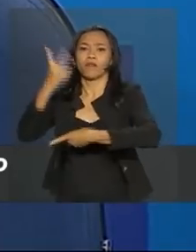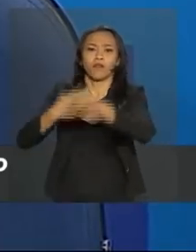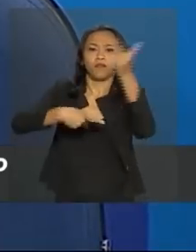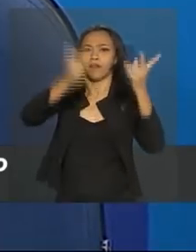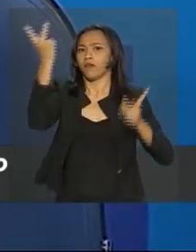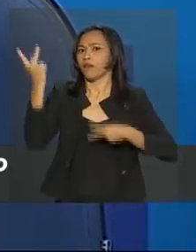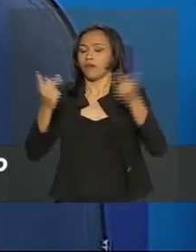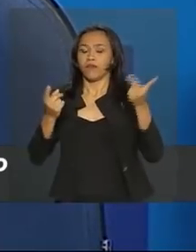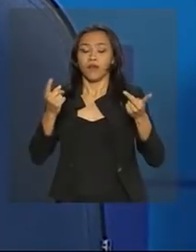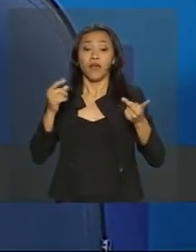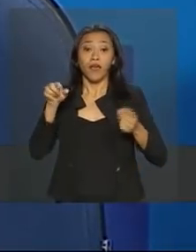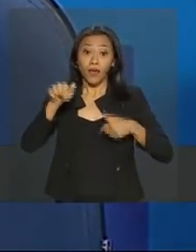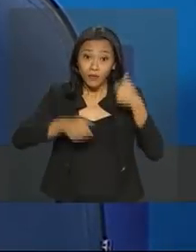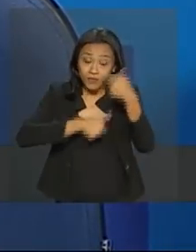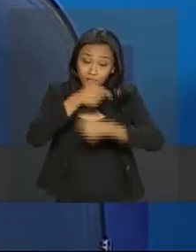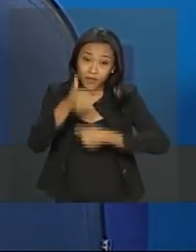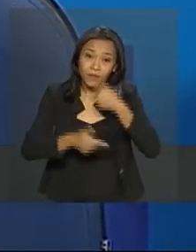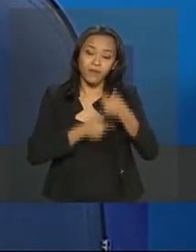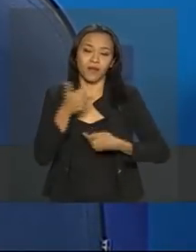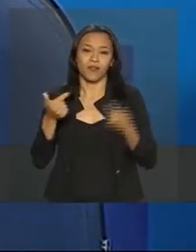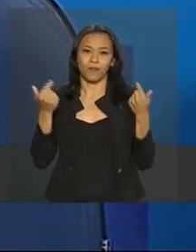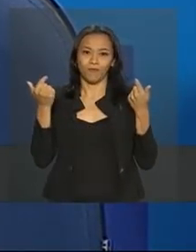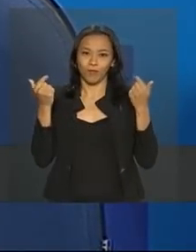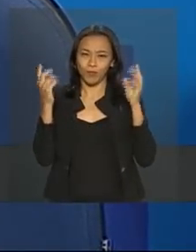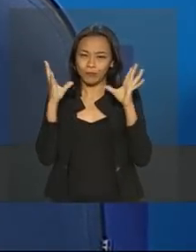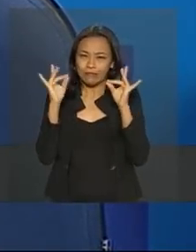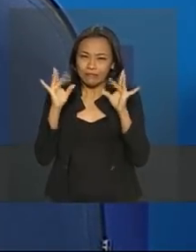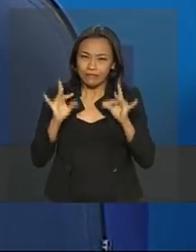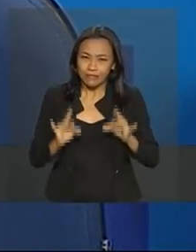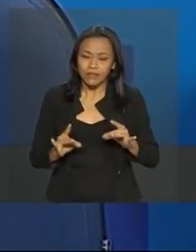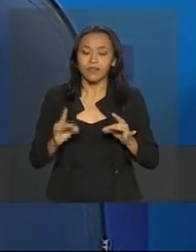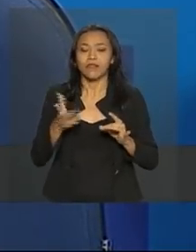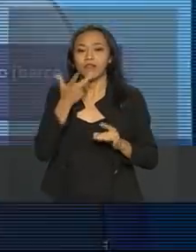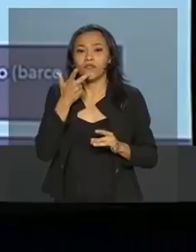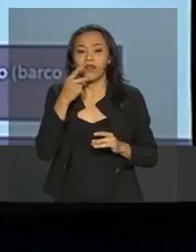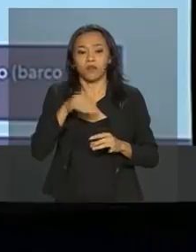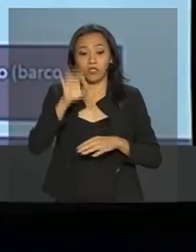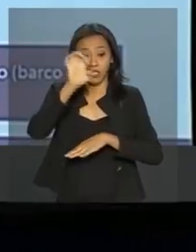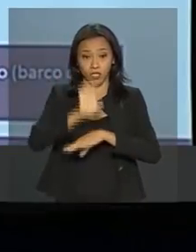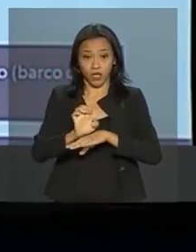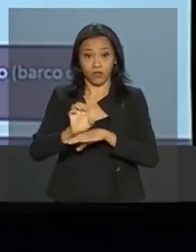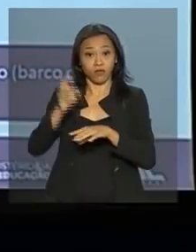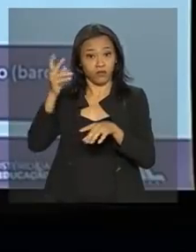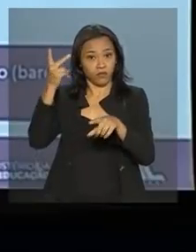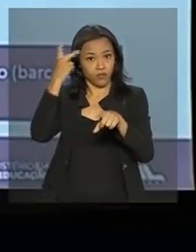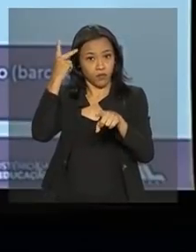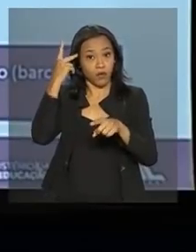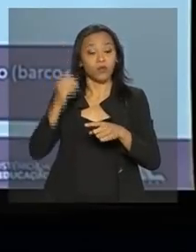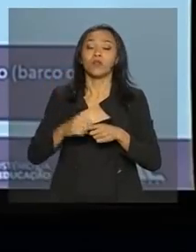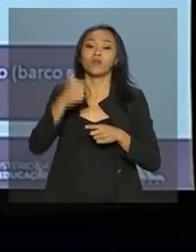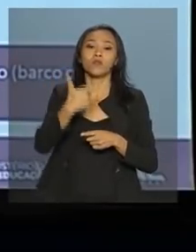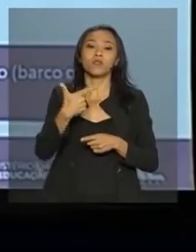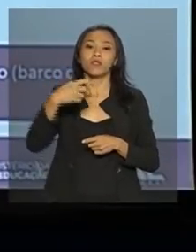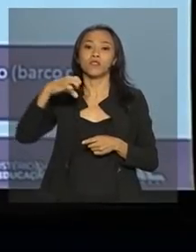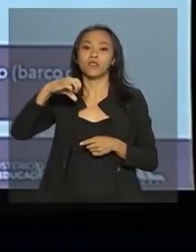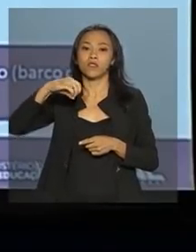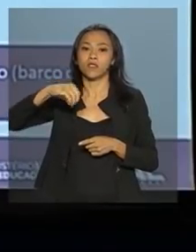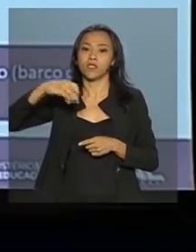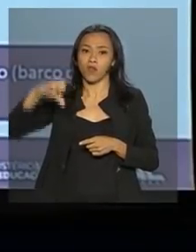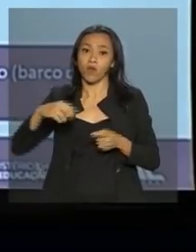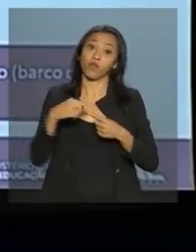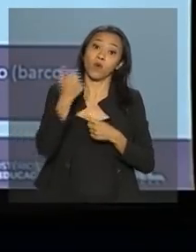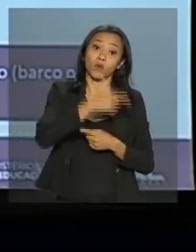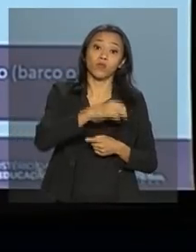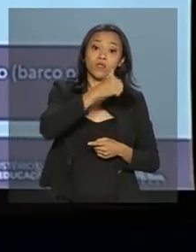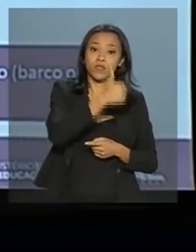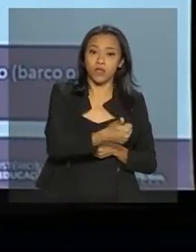muito cuidadoso e eu destaco aqui o estado de são paulo com 209 municípios do de minas gerais com